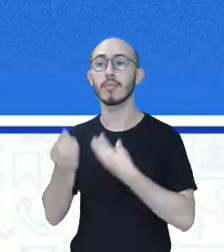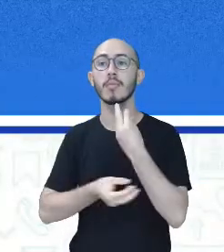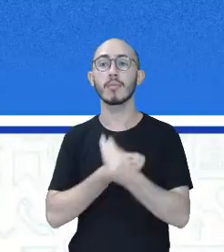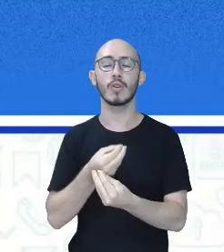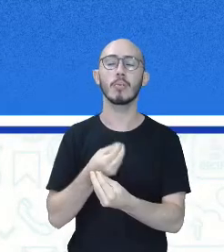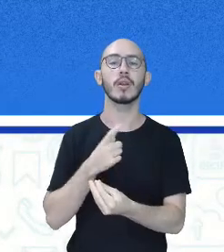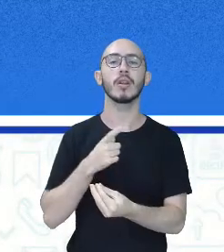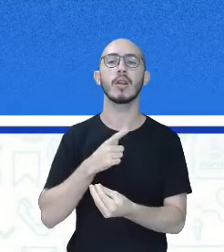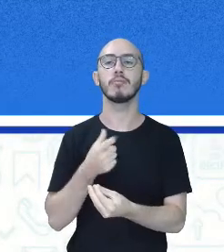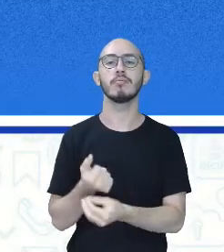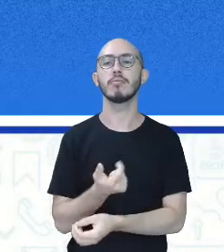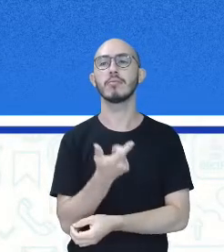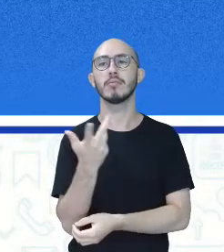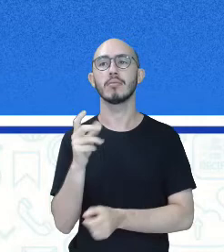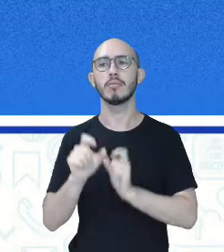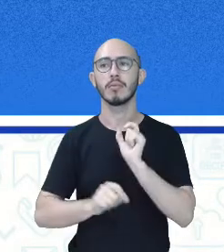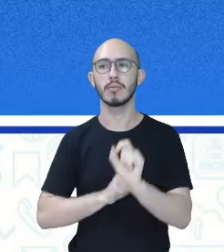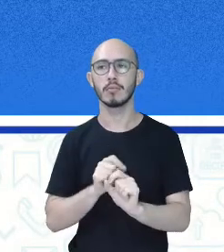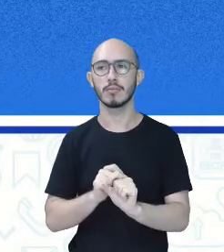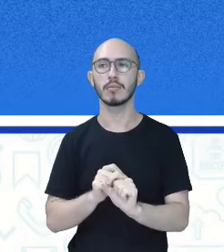da resistência é o ohm,